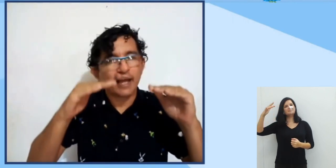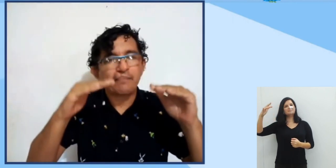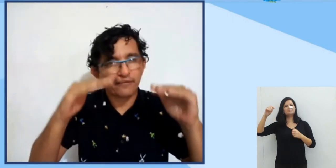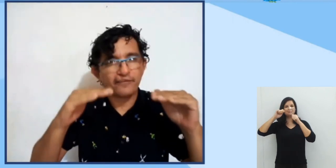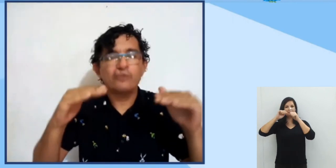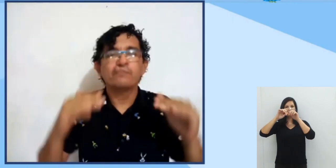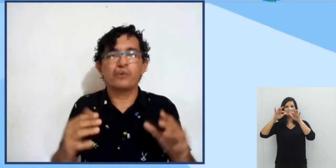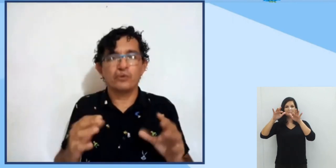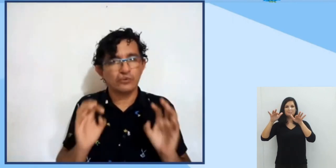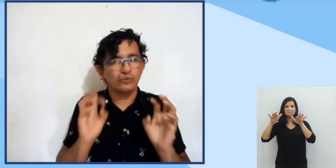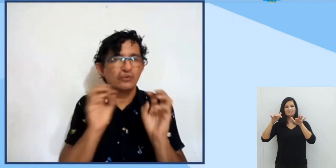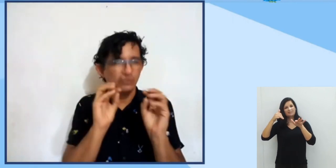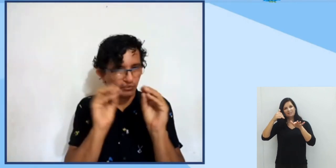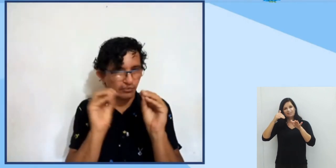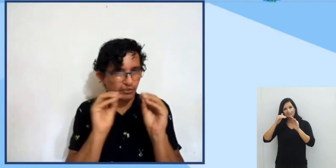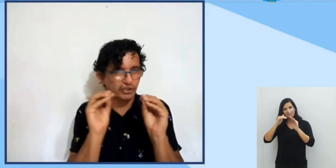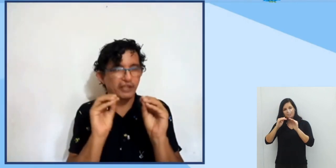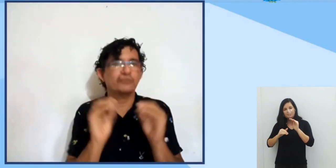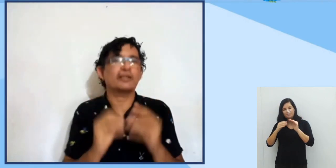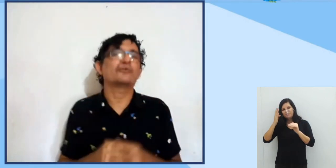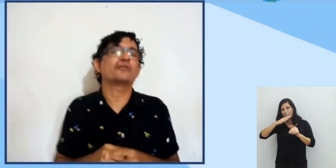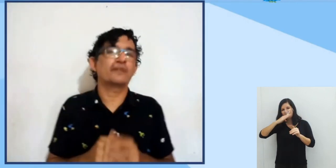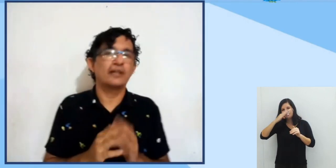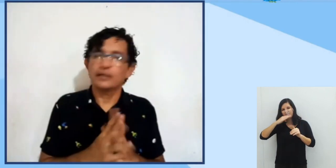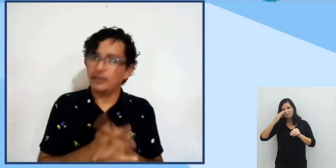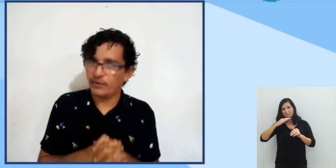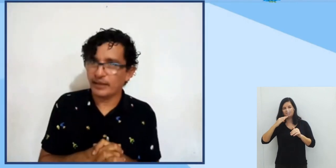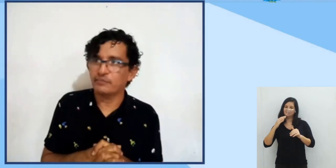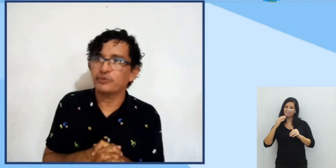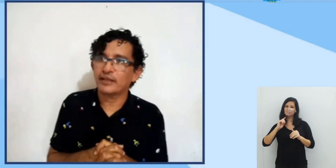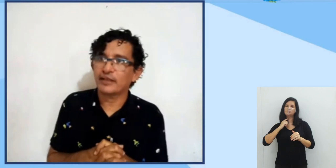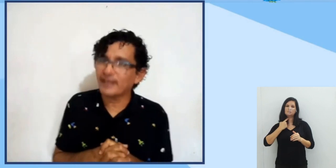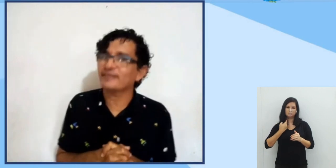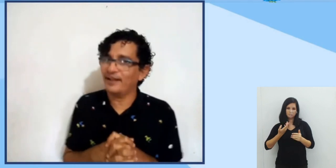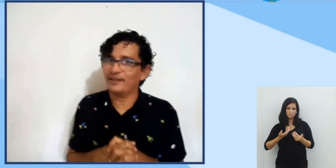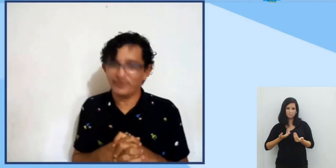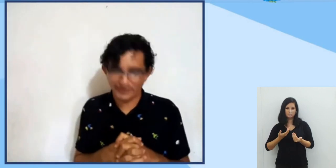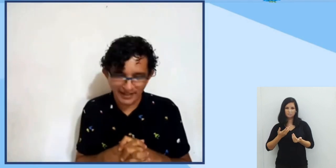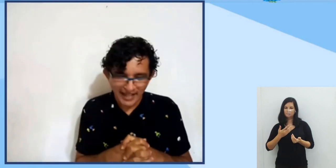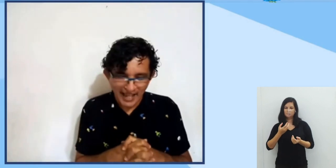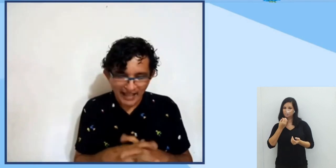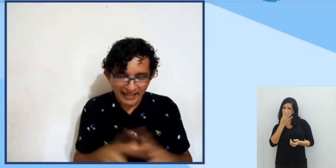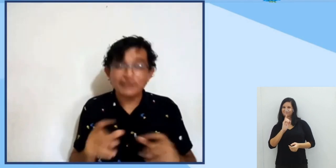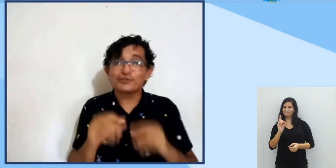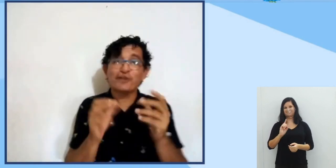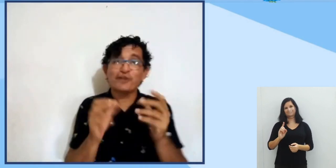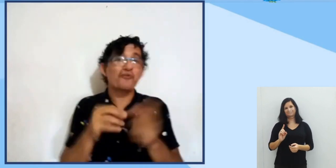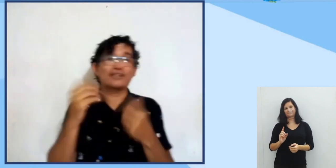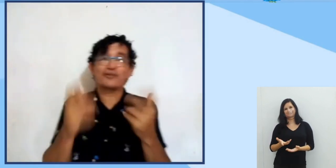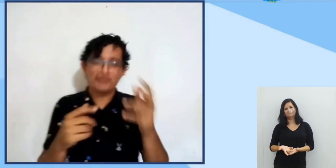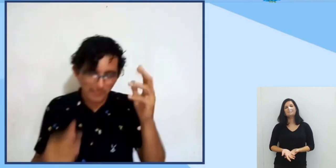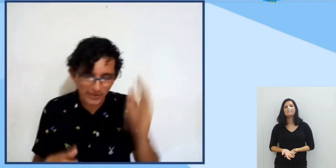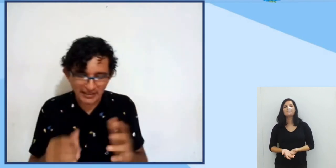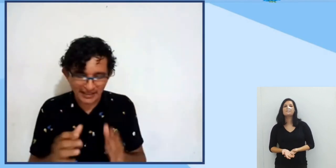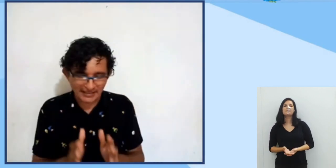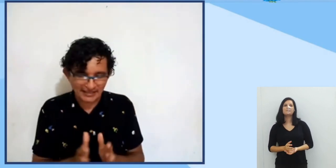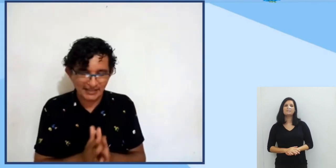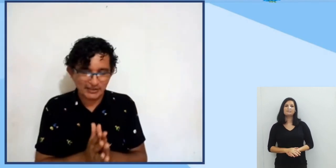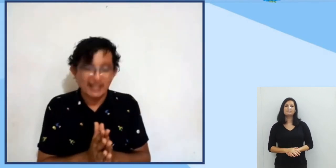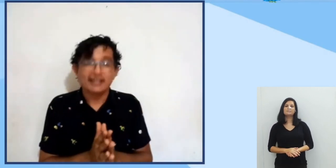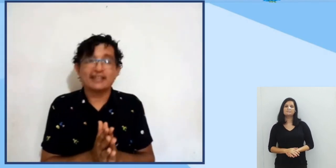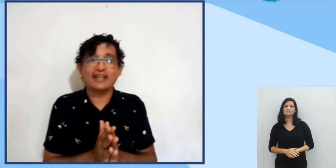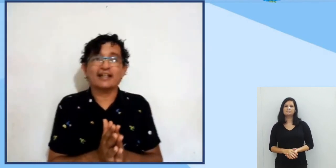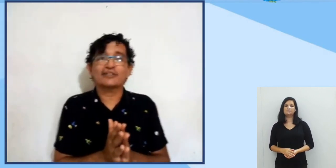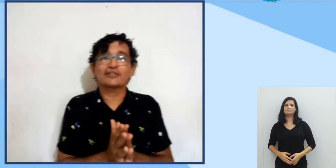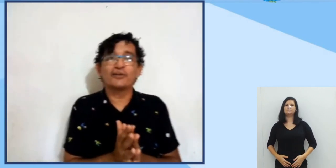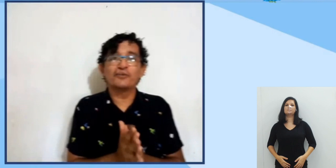conseguia abafar um pouco o cheirinho da noiva, que não era muito agradável, né? Além disso, tem outra coisa muito